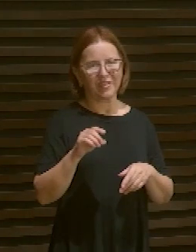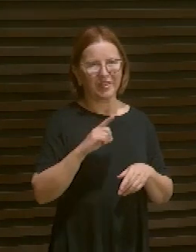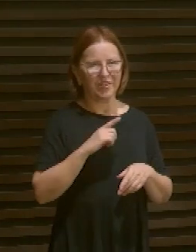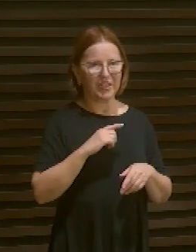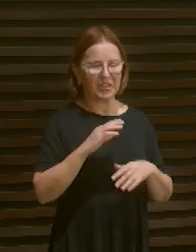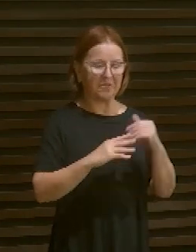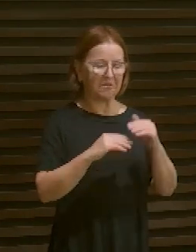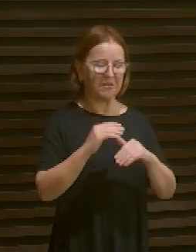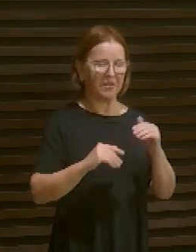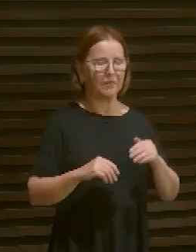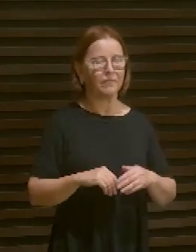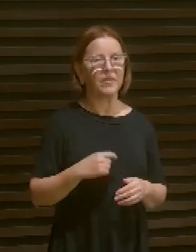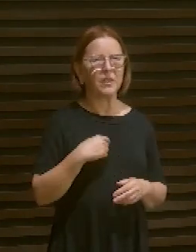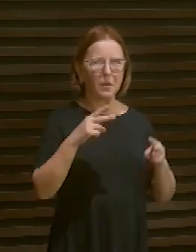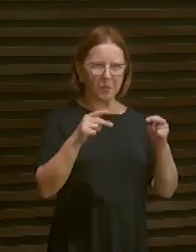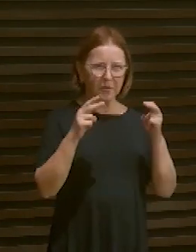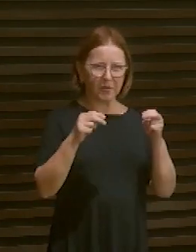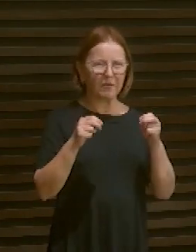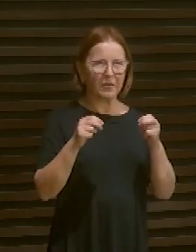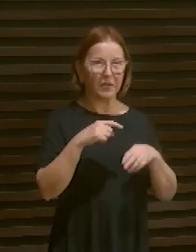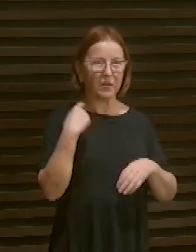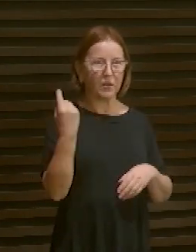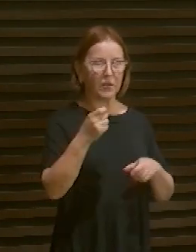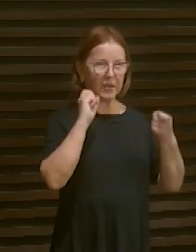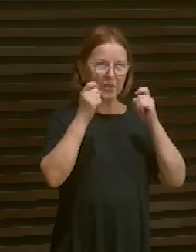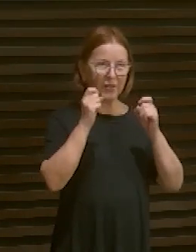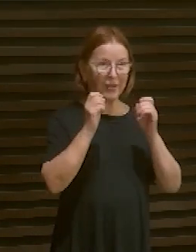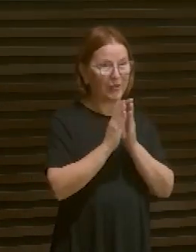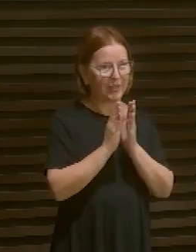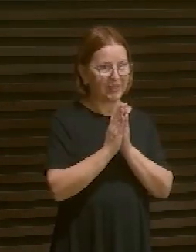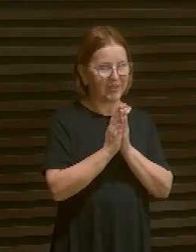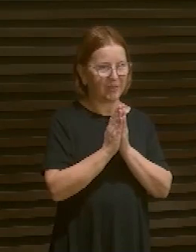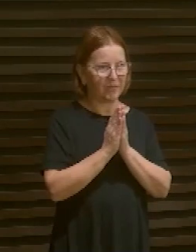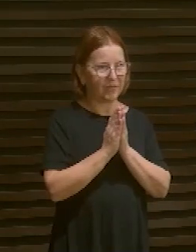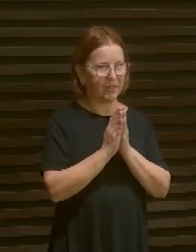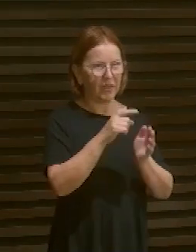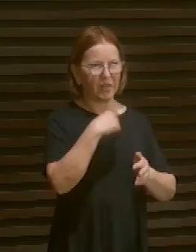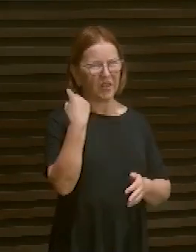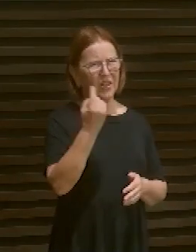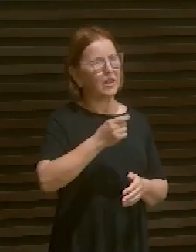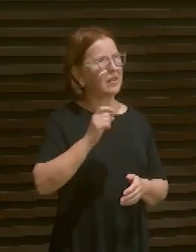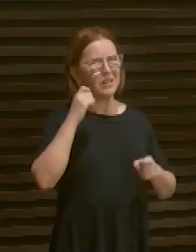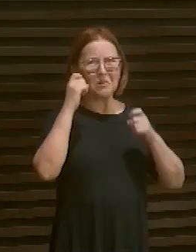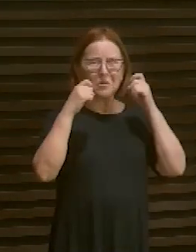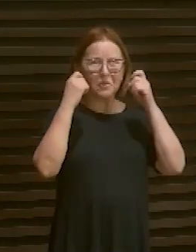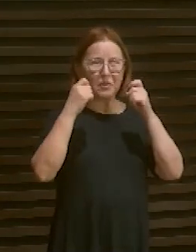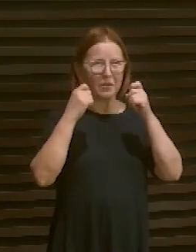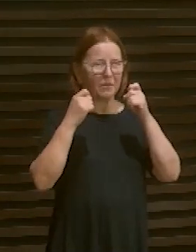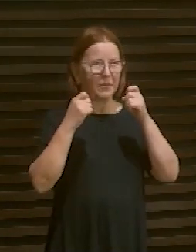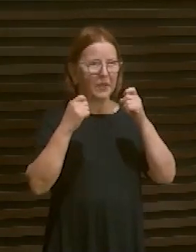tenho observado que muitas vezes nas nossas reuniões de oração, nós não estamos tão preocupados em ter